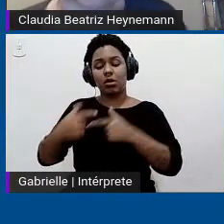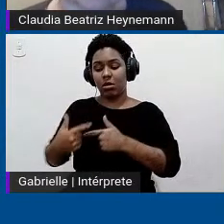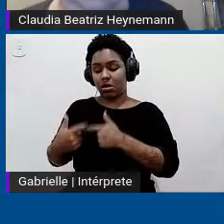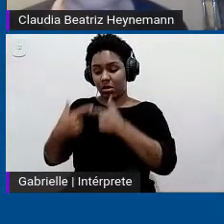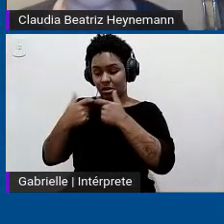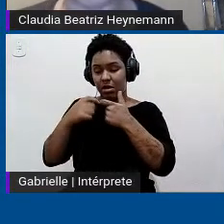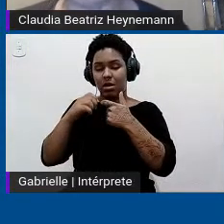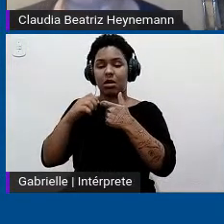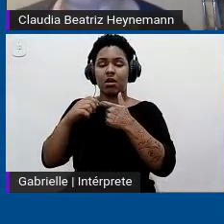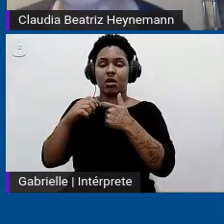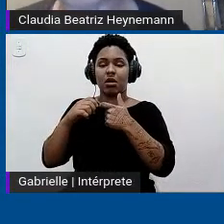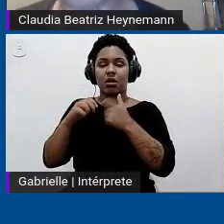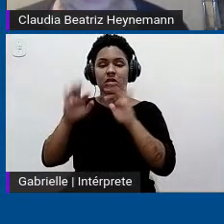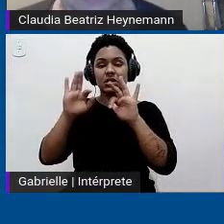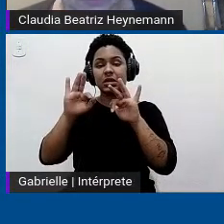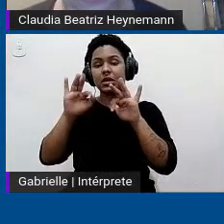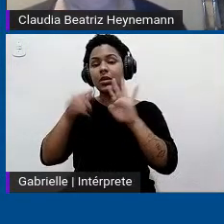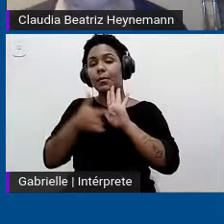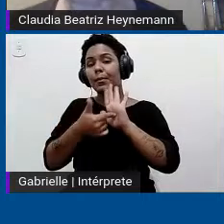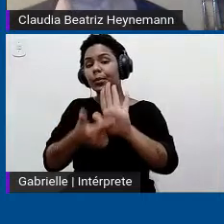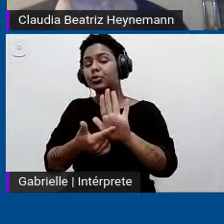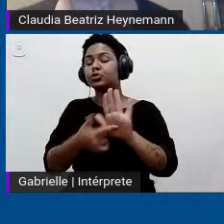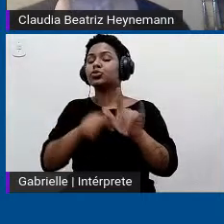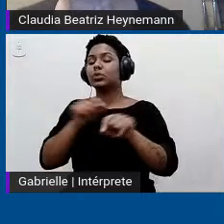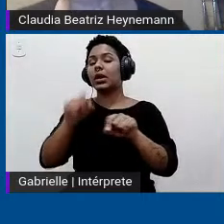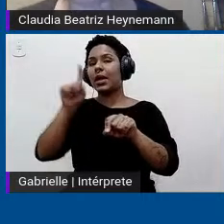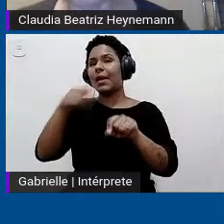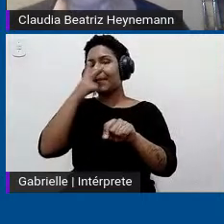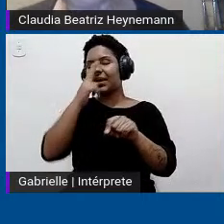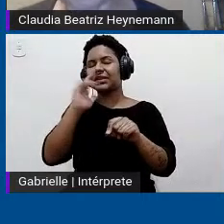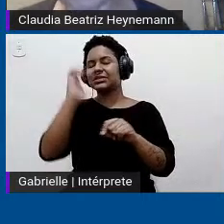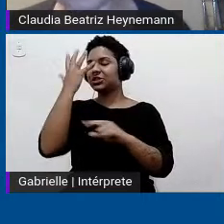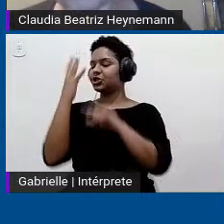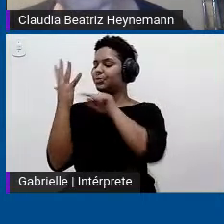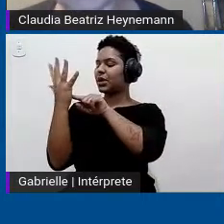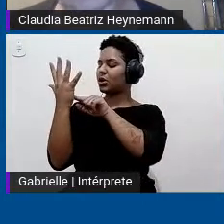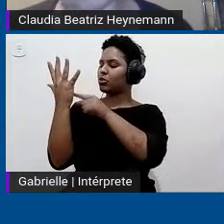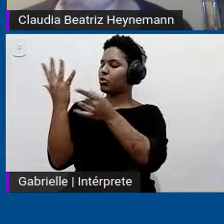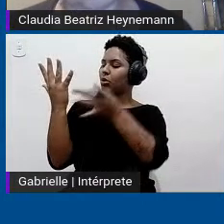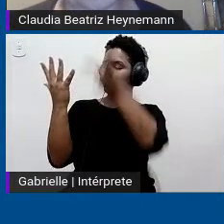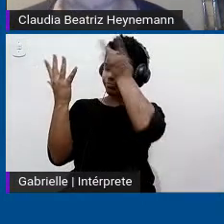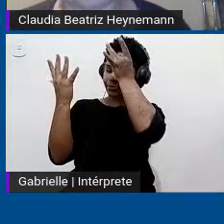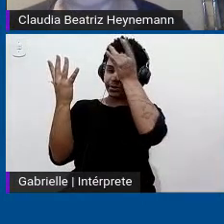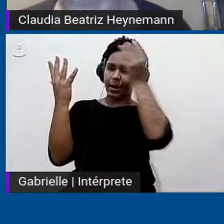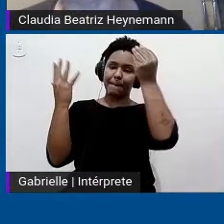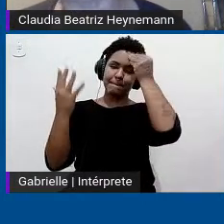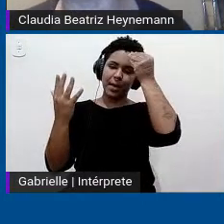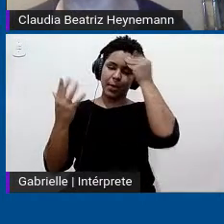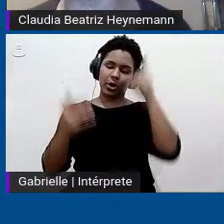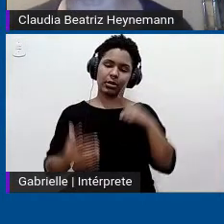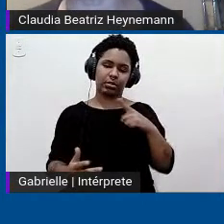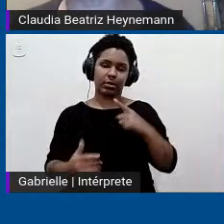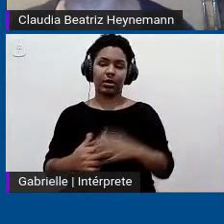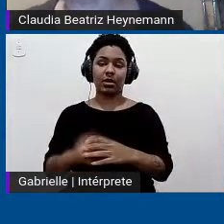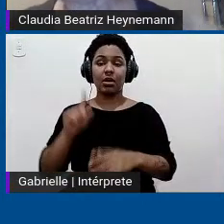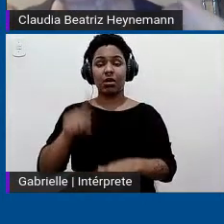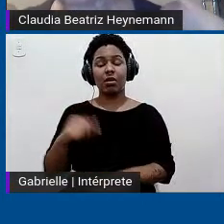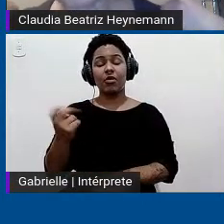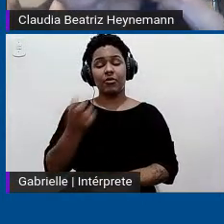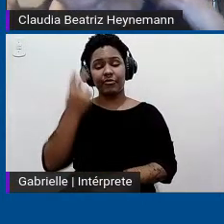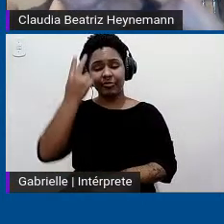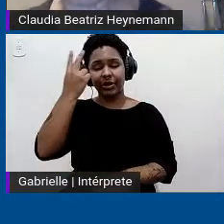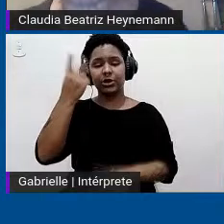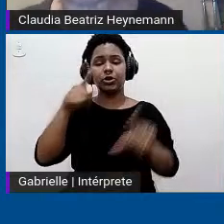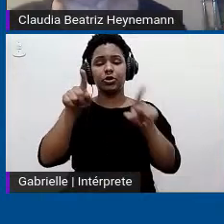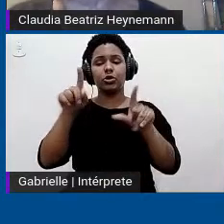definido então como um espelho com memória. A confiança no valor documental da fotografia, como definiu André Rouillet,